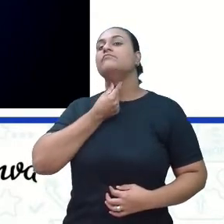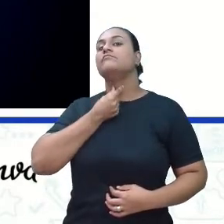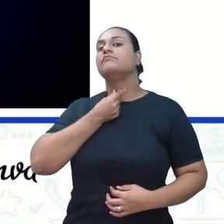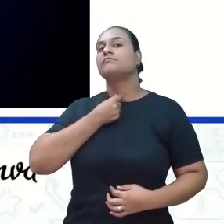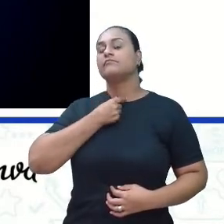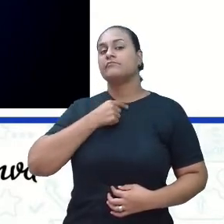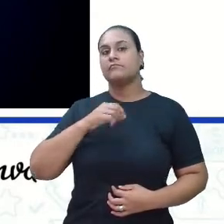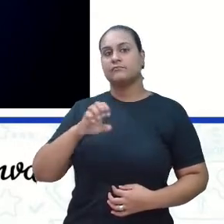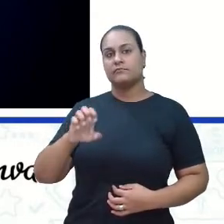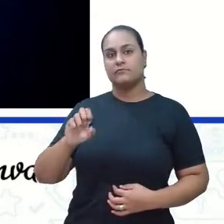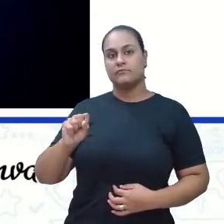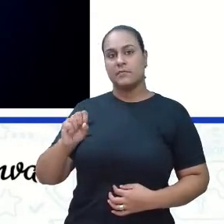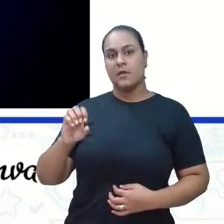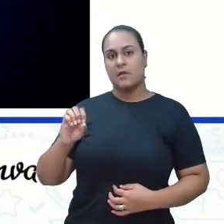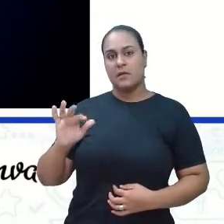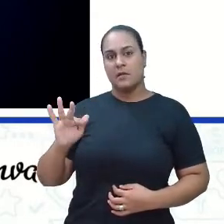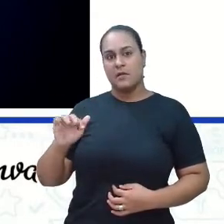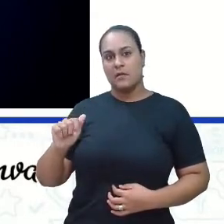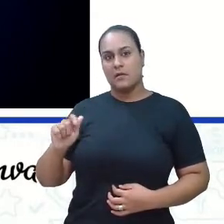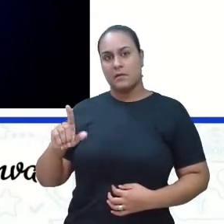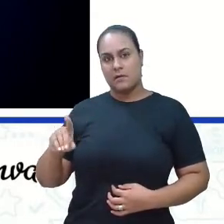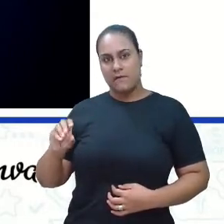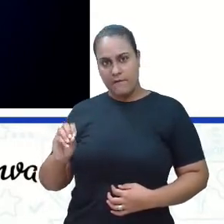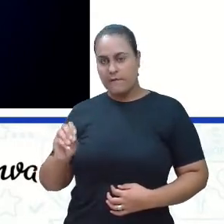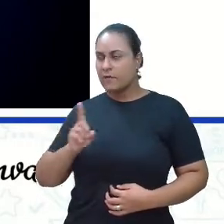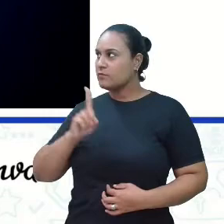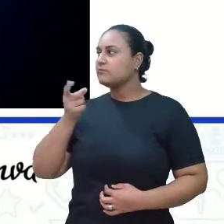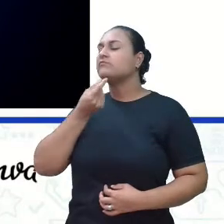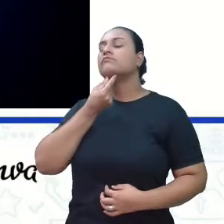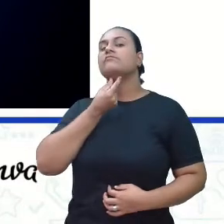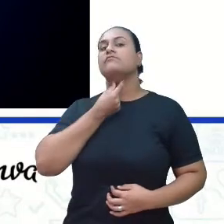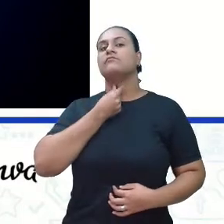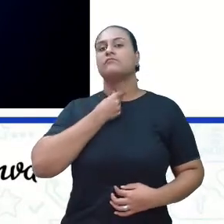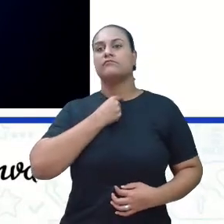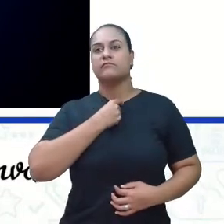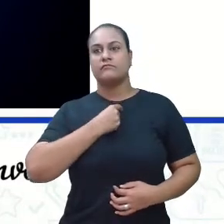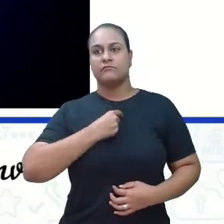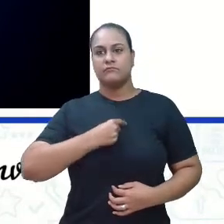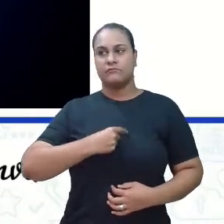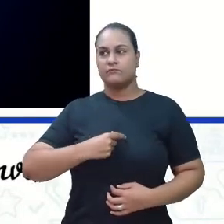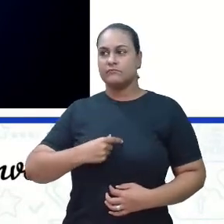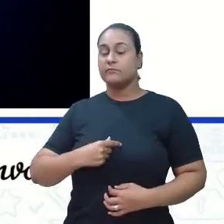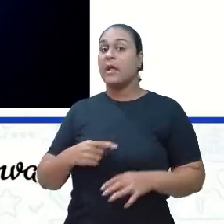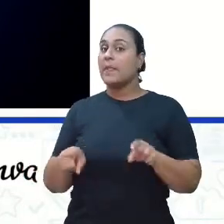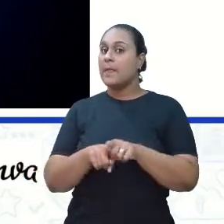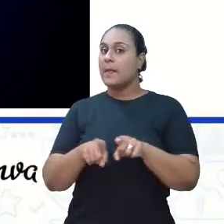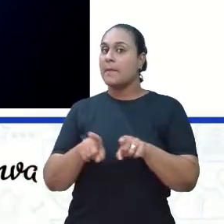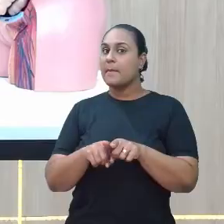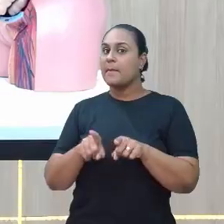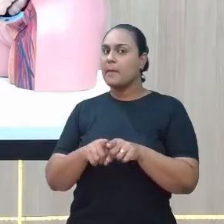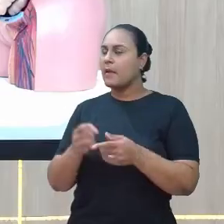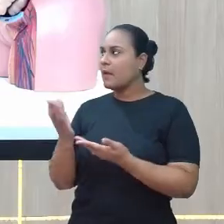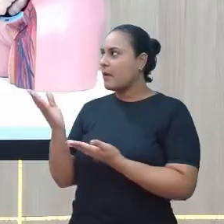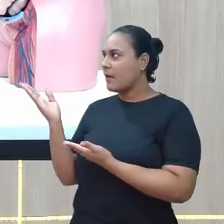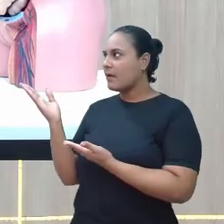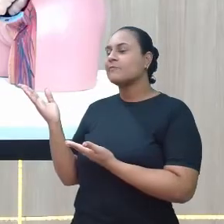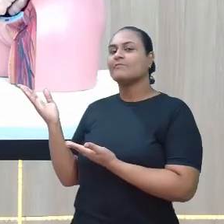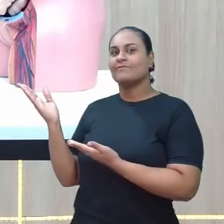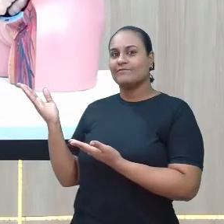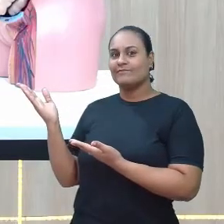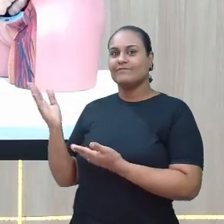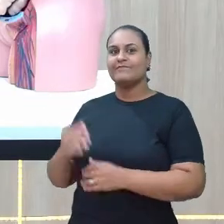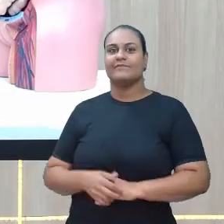vemos aqui nessa apresentação, como também estamos vendo aqui no torso que eu trouxe